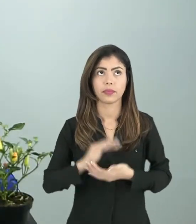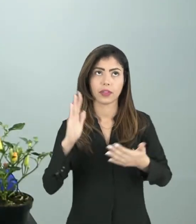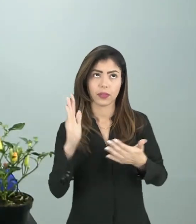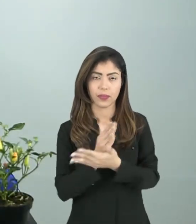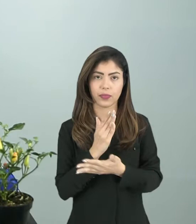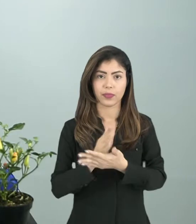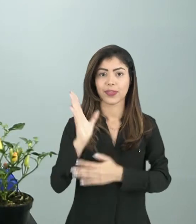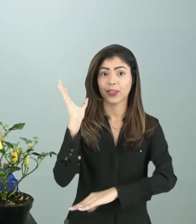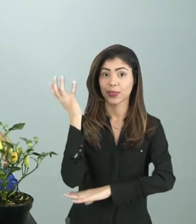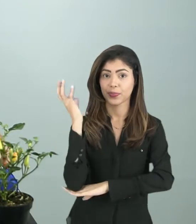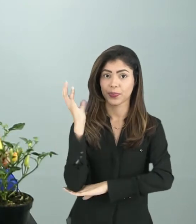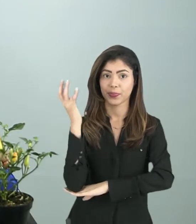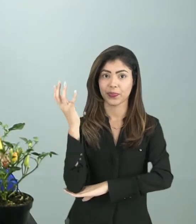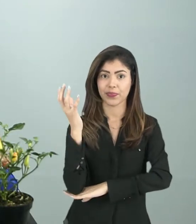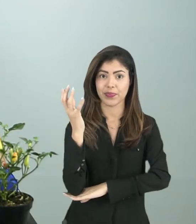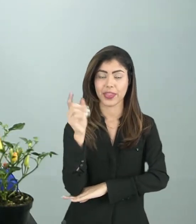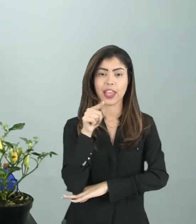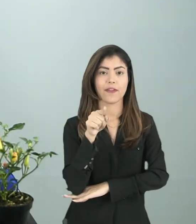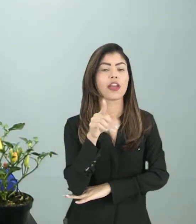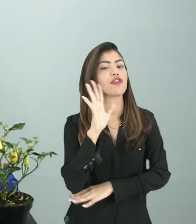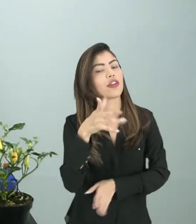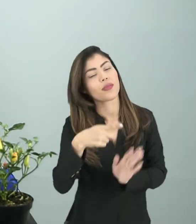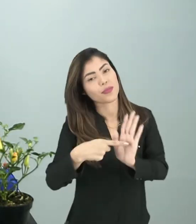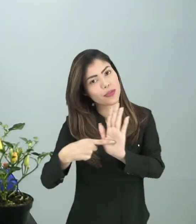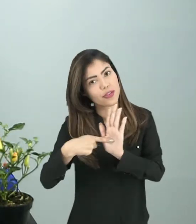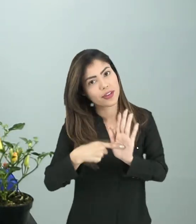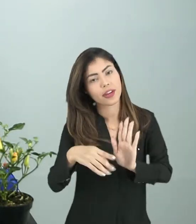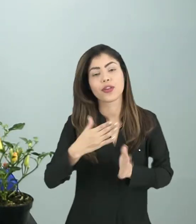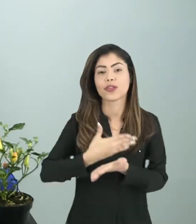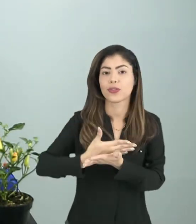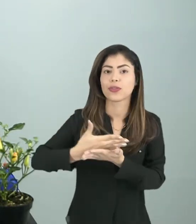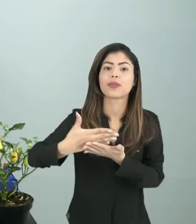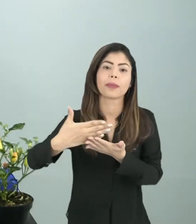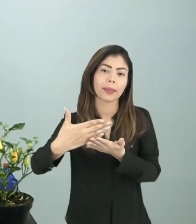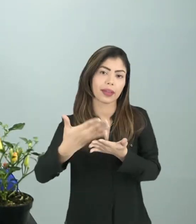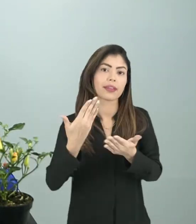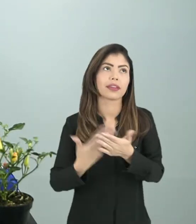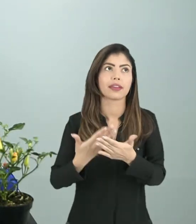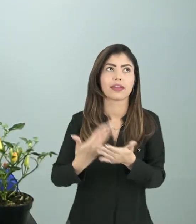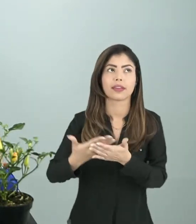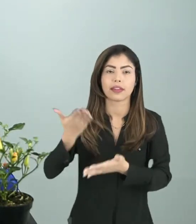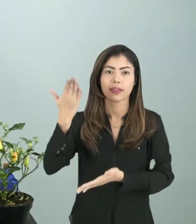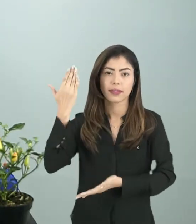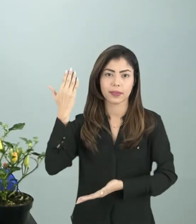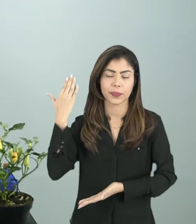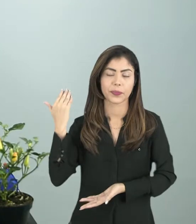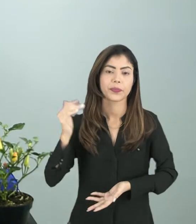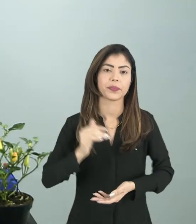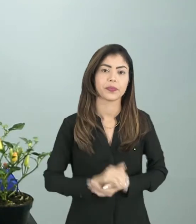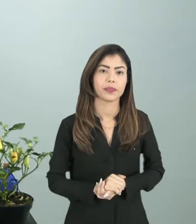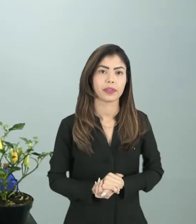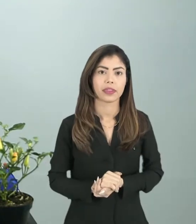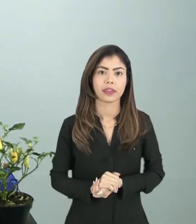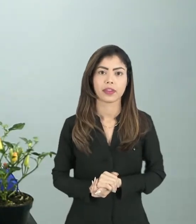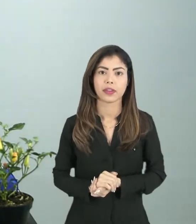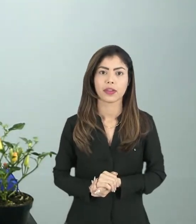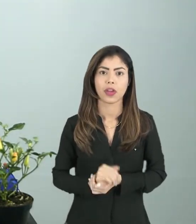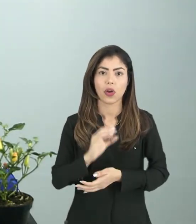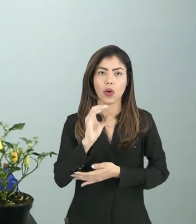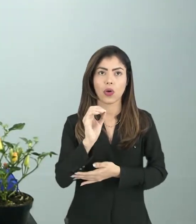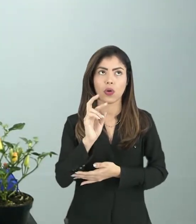algumas plantas, aquelas que eu já mostrei no início, na aula anterior. Vamos com as